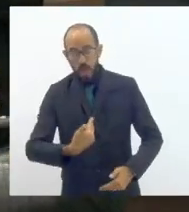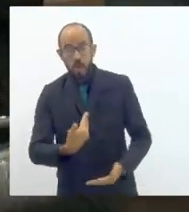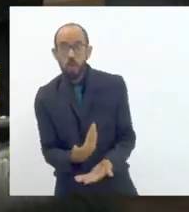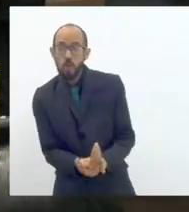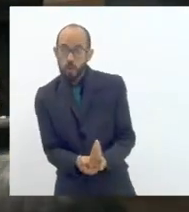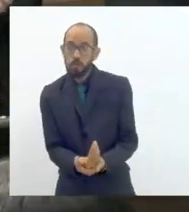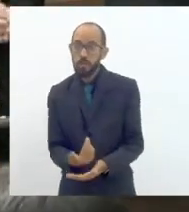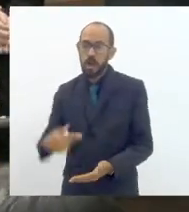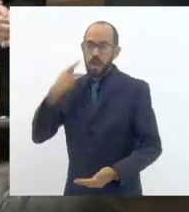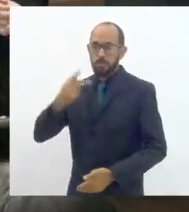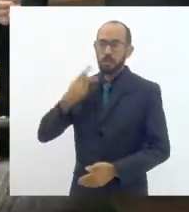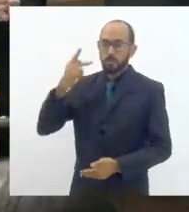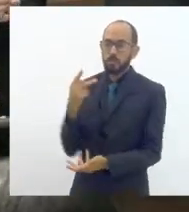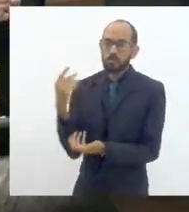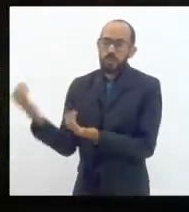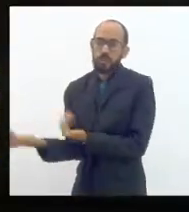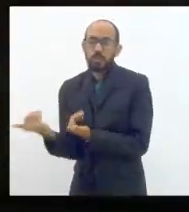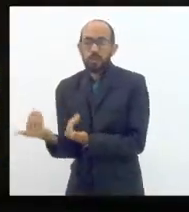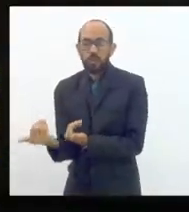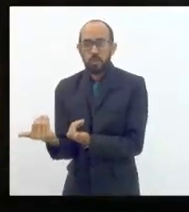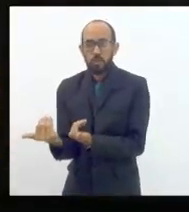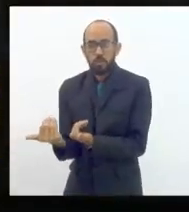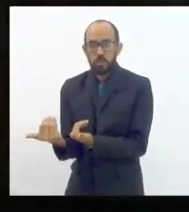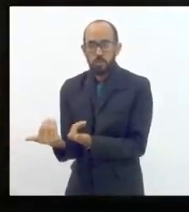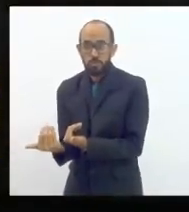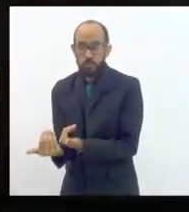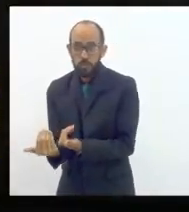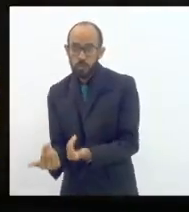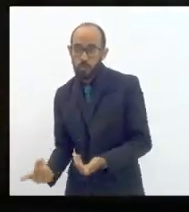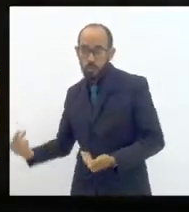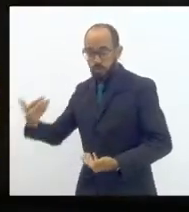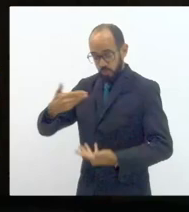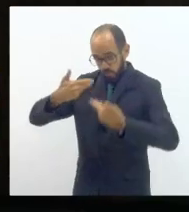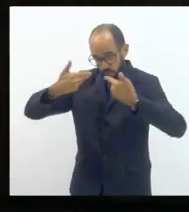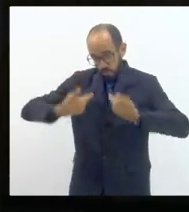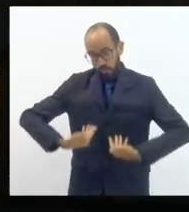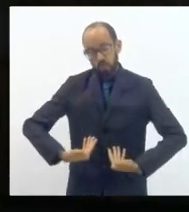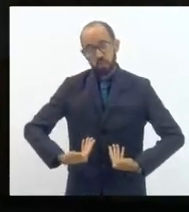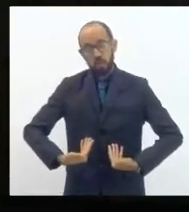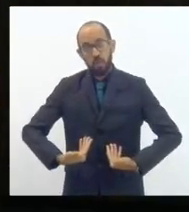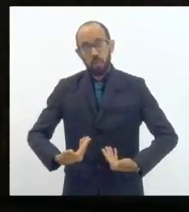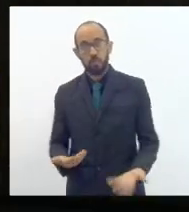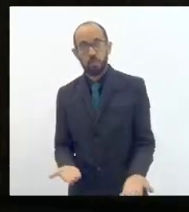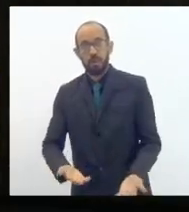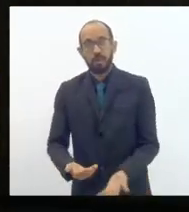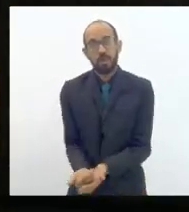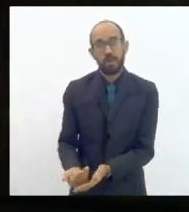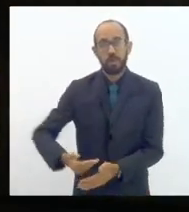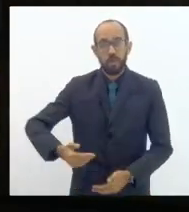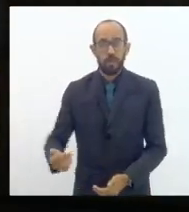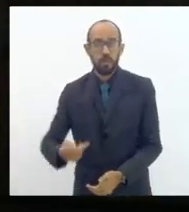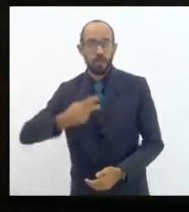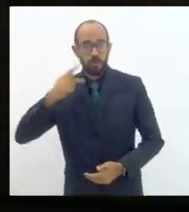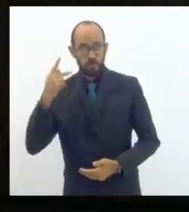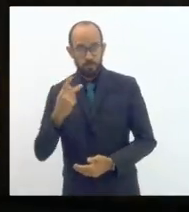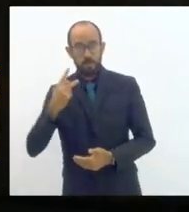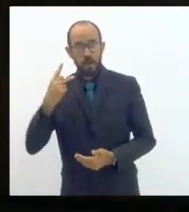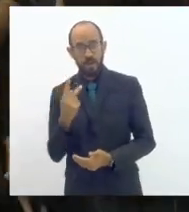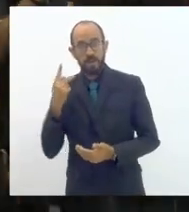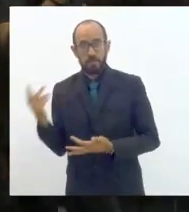eu, Parlamento Juvenil. Que sou